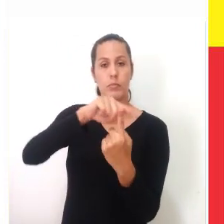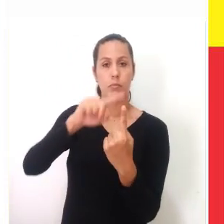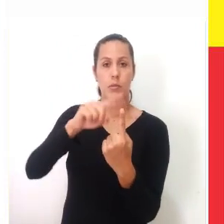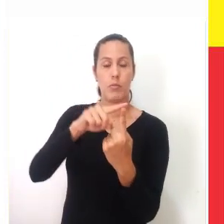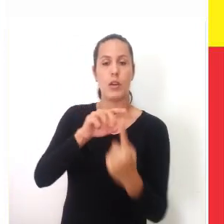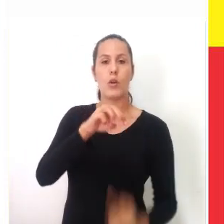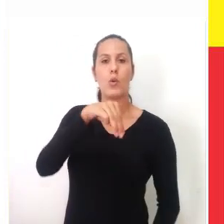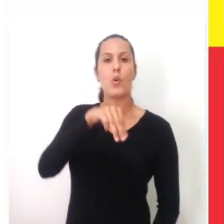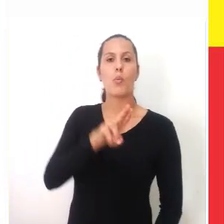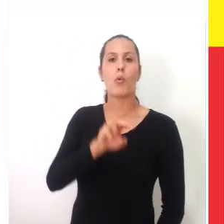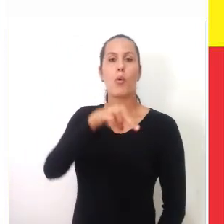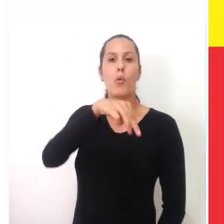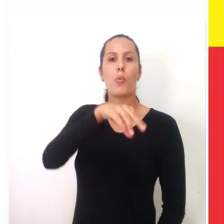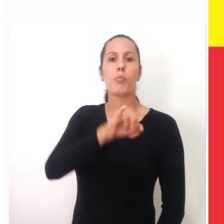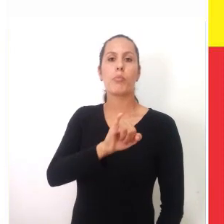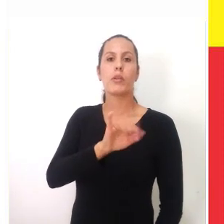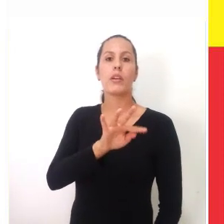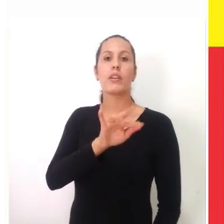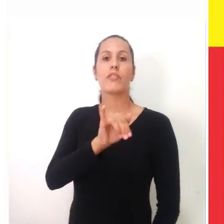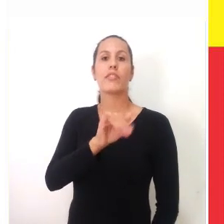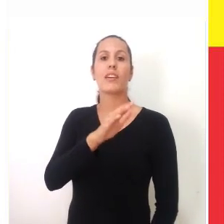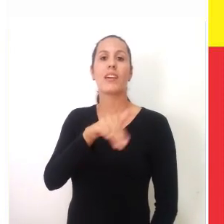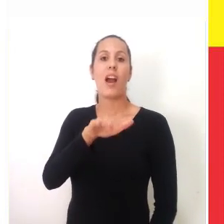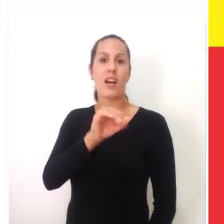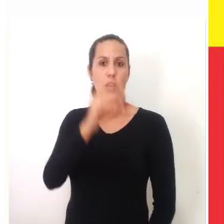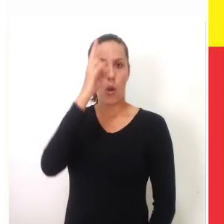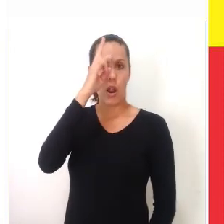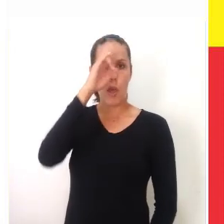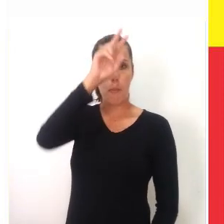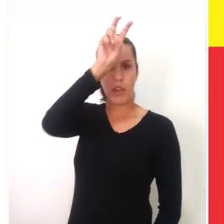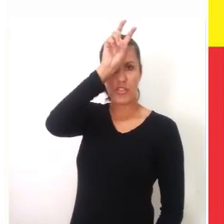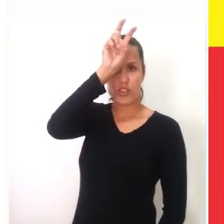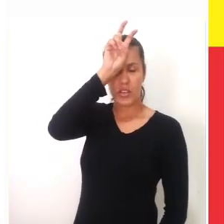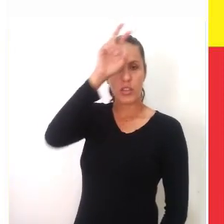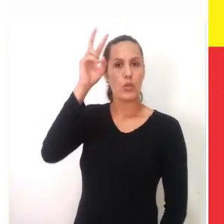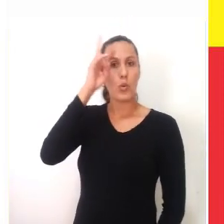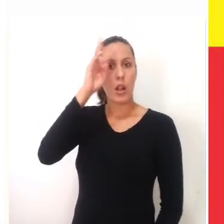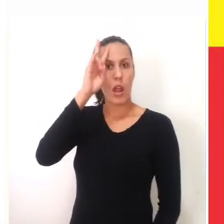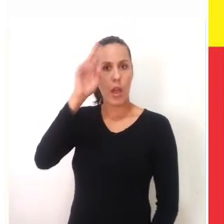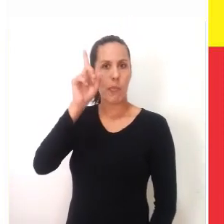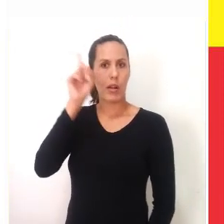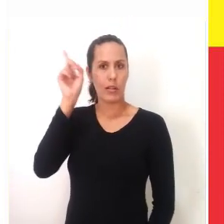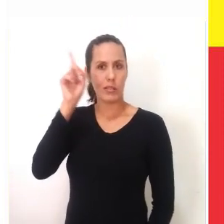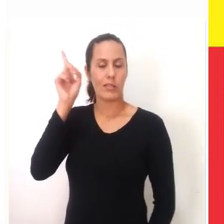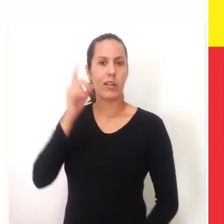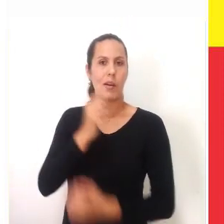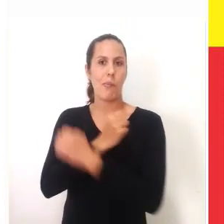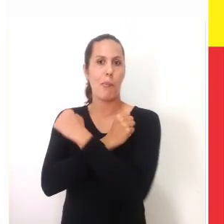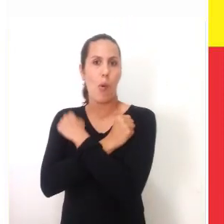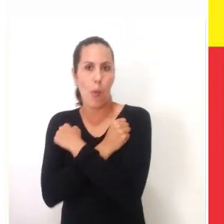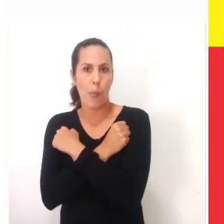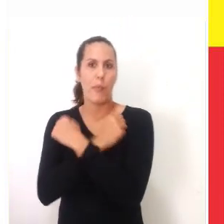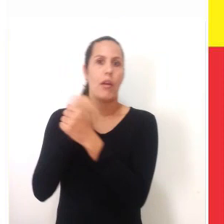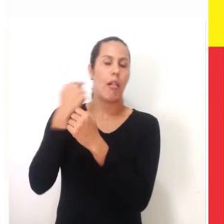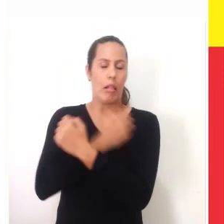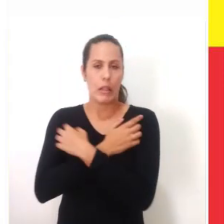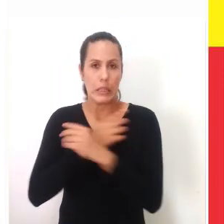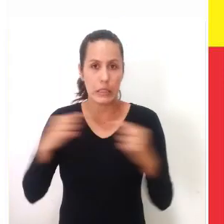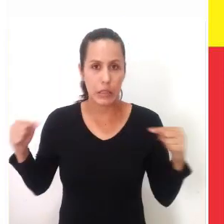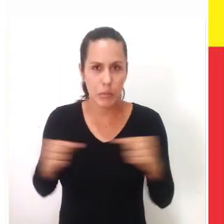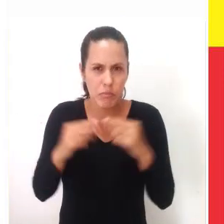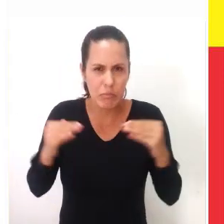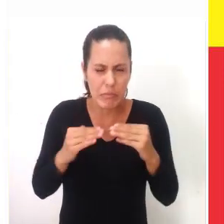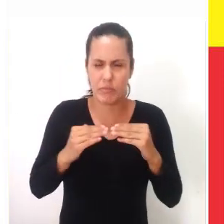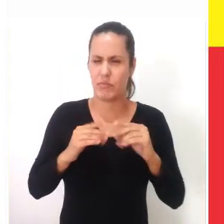de mumificação. Lembra Egito? Lembra, mas não tem nada a ver com as múmias